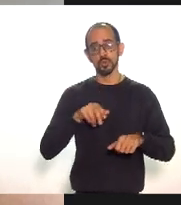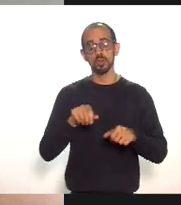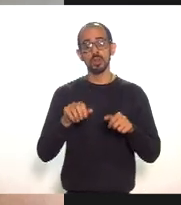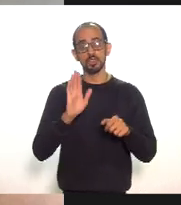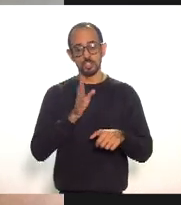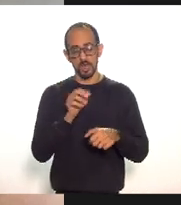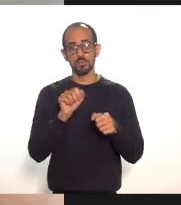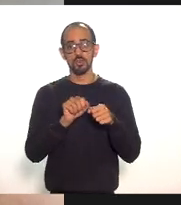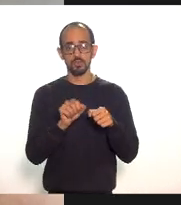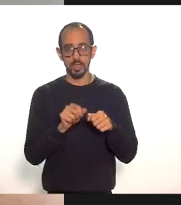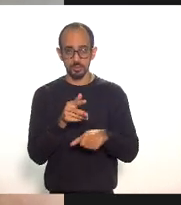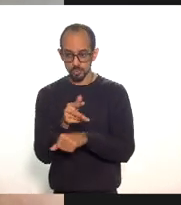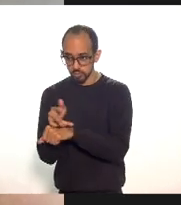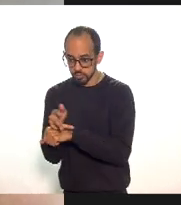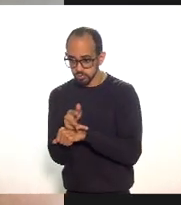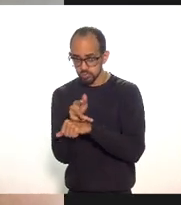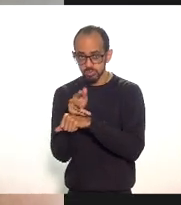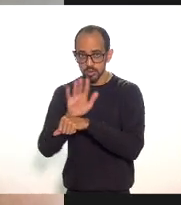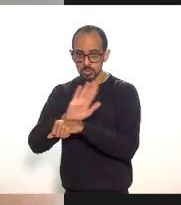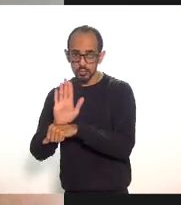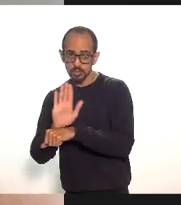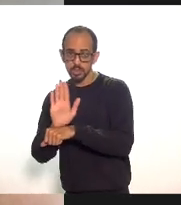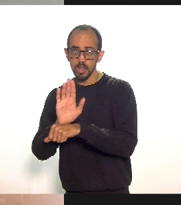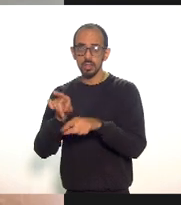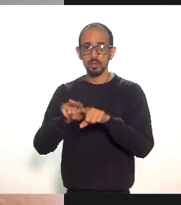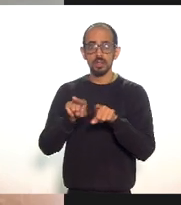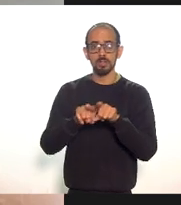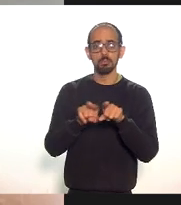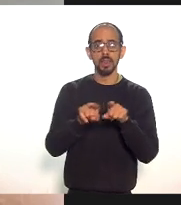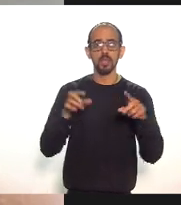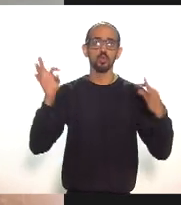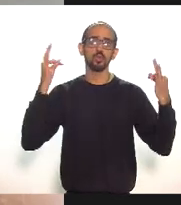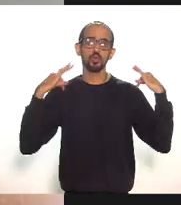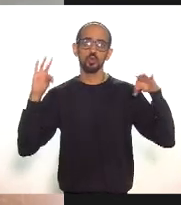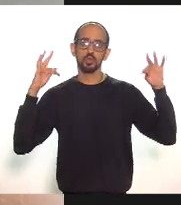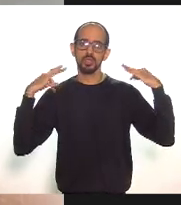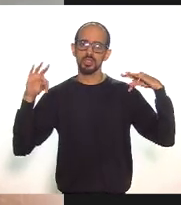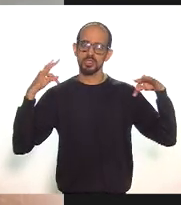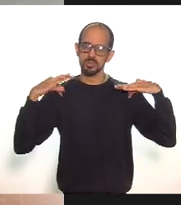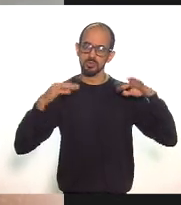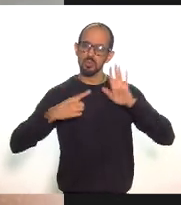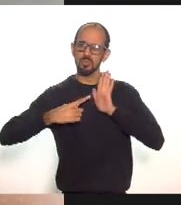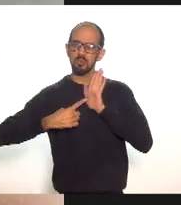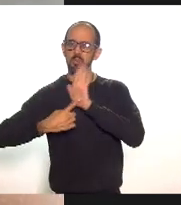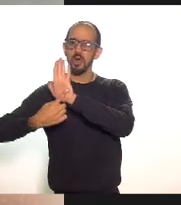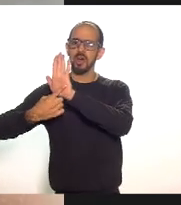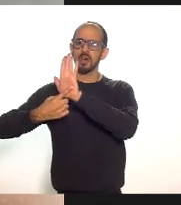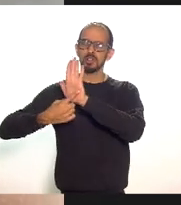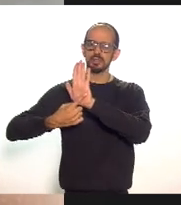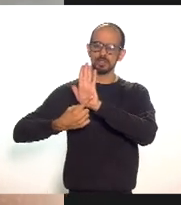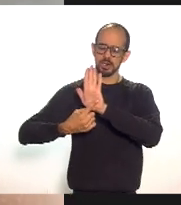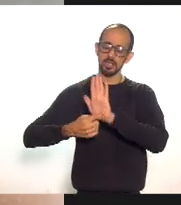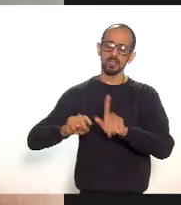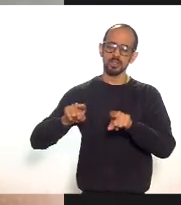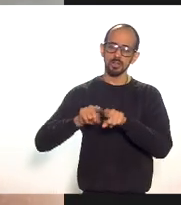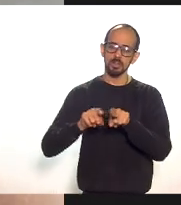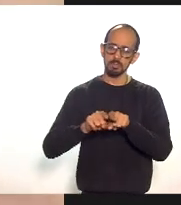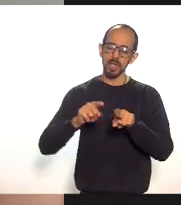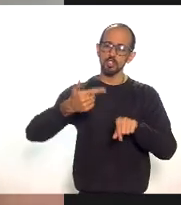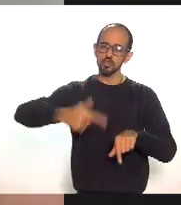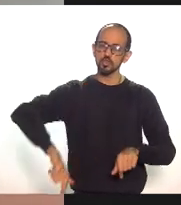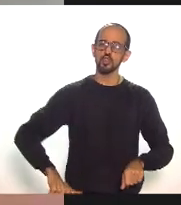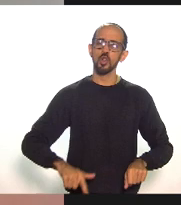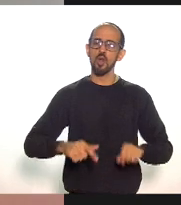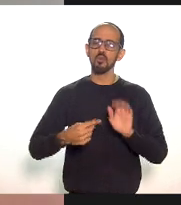no circuito do turismo do Brasil, coloca o Rio de Janeiro na vanguarda e, mais uma vez, reconhece a